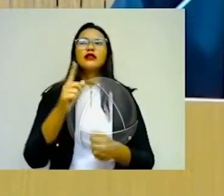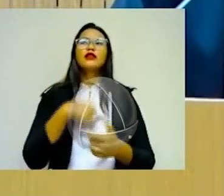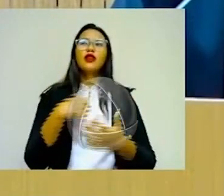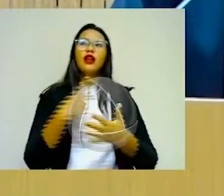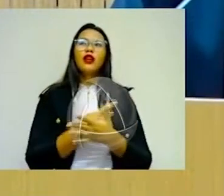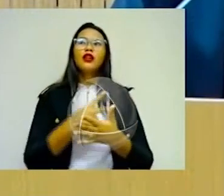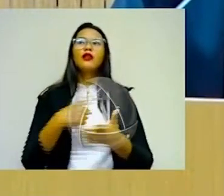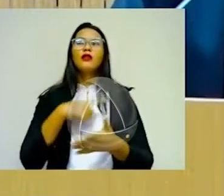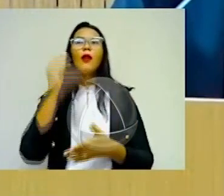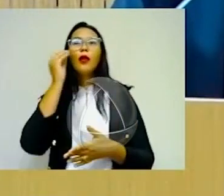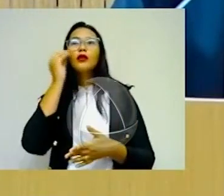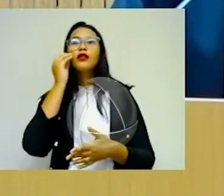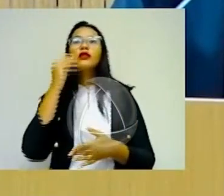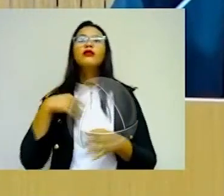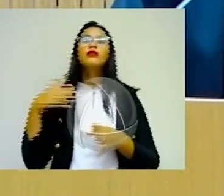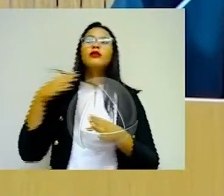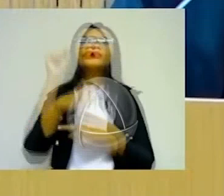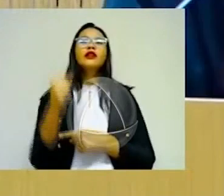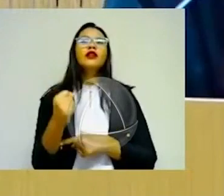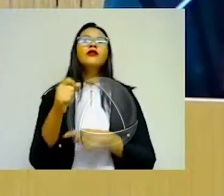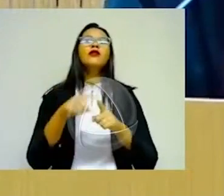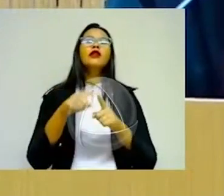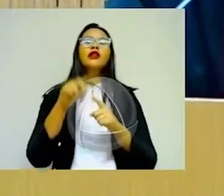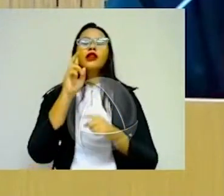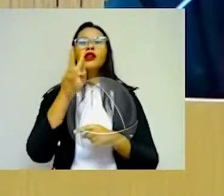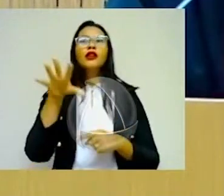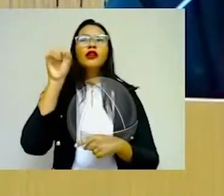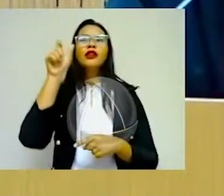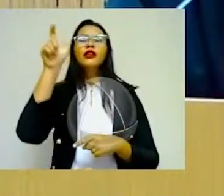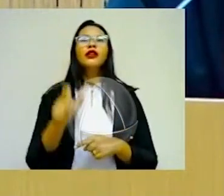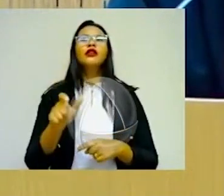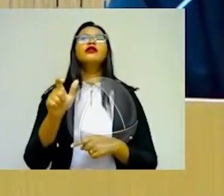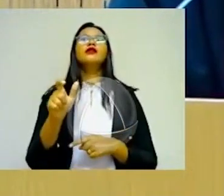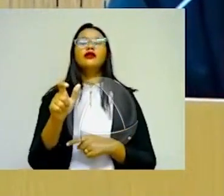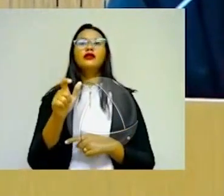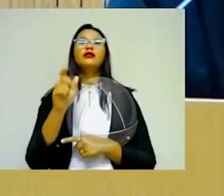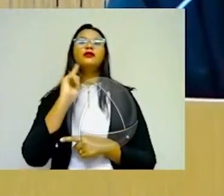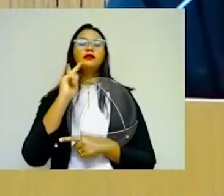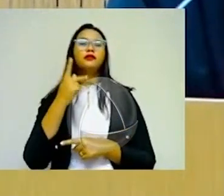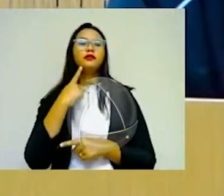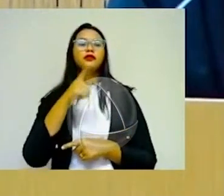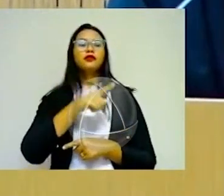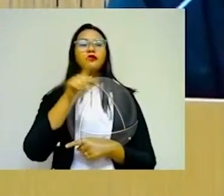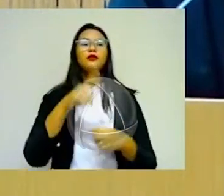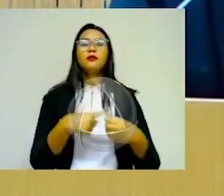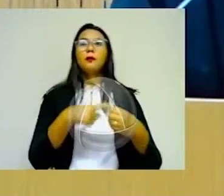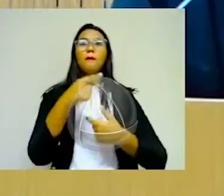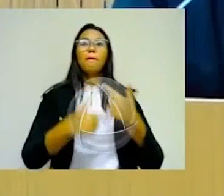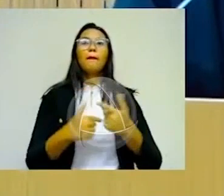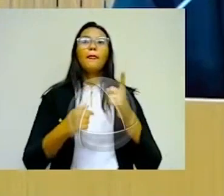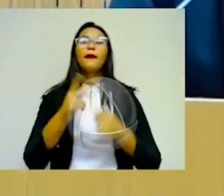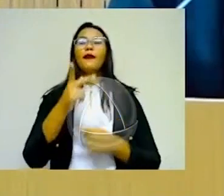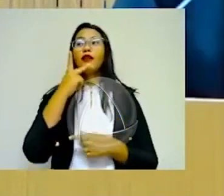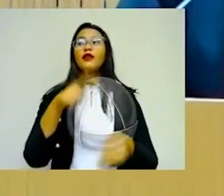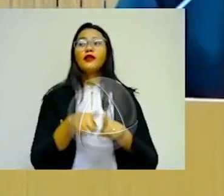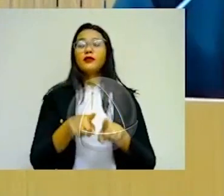de todos do tribunal. Tivemos a oportunidade de ouvir o depoimento do promotor do município que